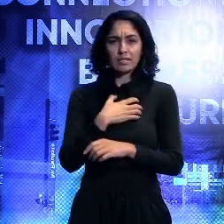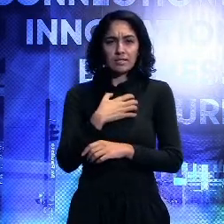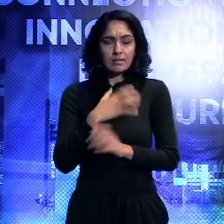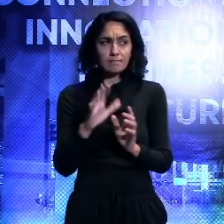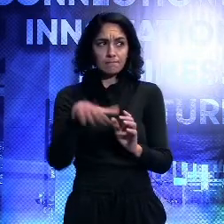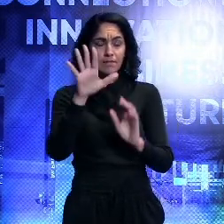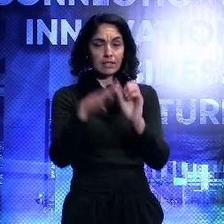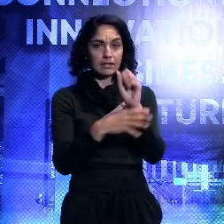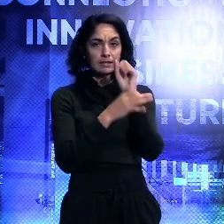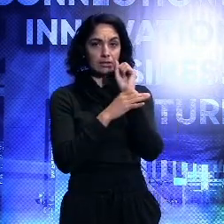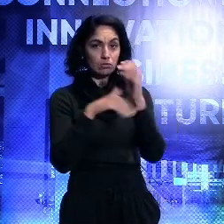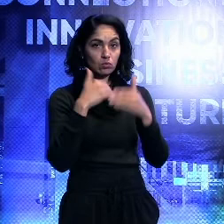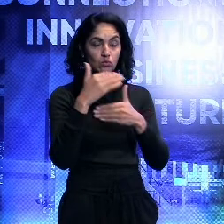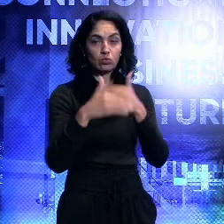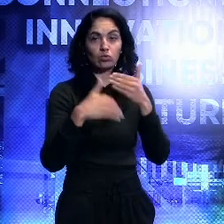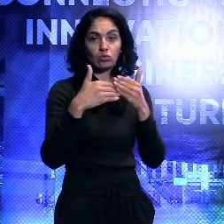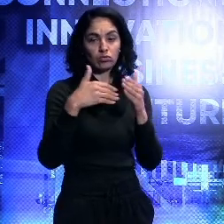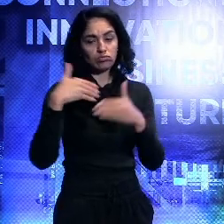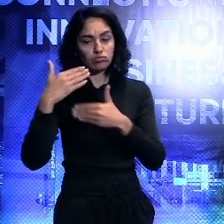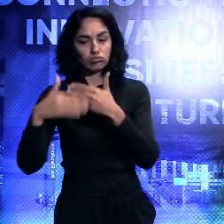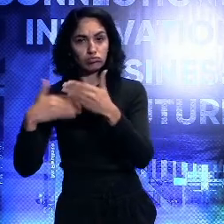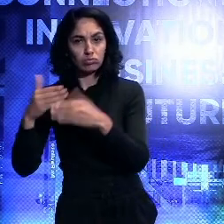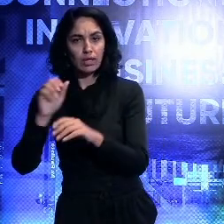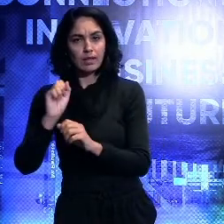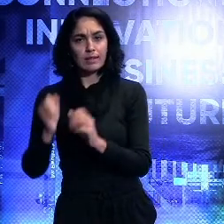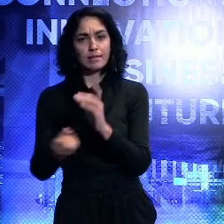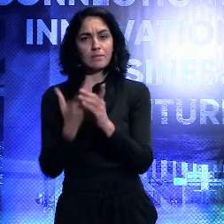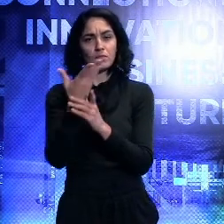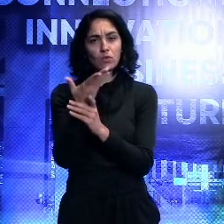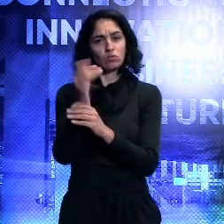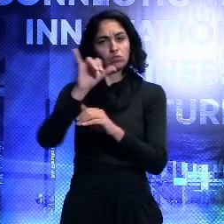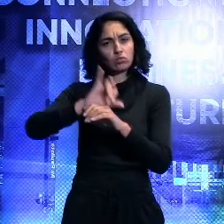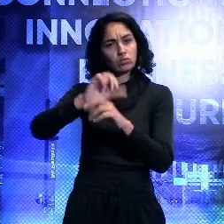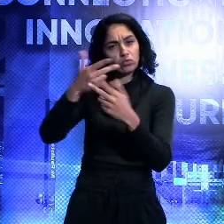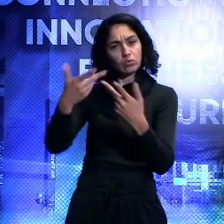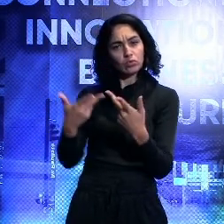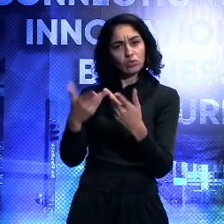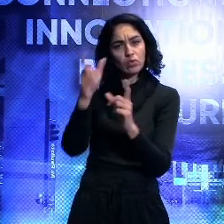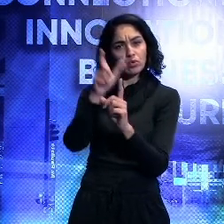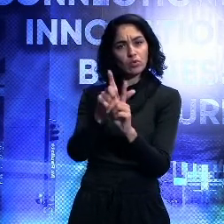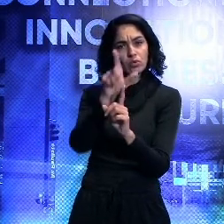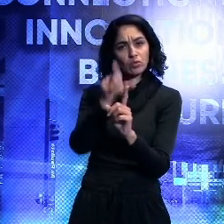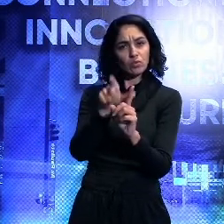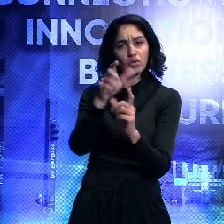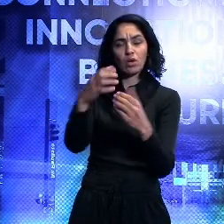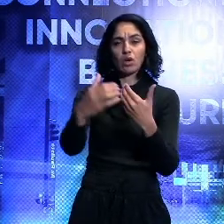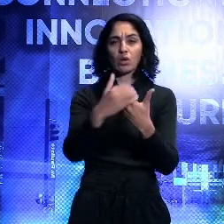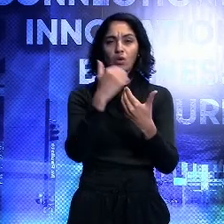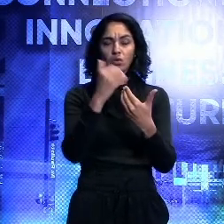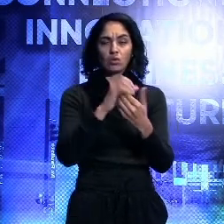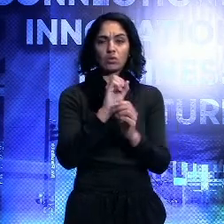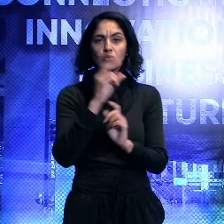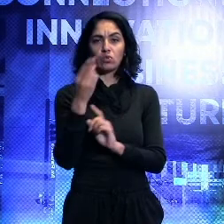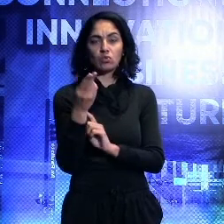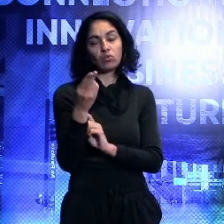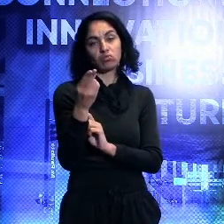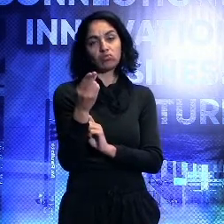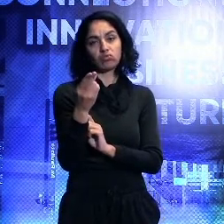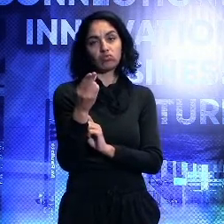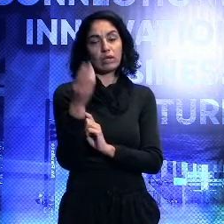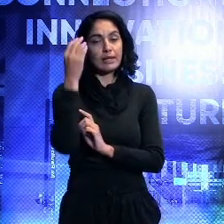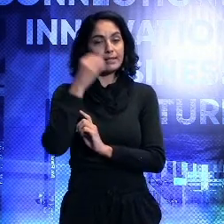num processo de desenvolvimento, de produto orientado por personas? Do que aqueles que vocês já experienciaram no